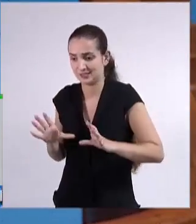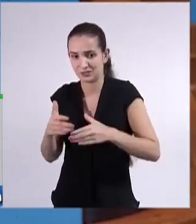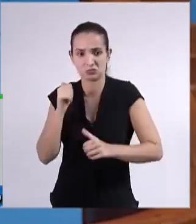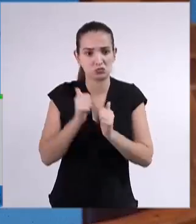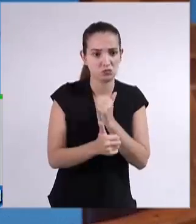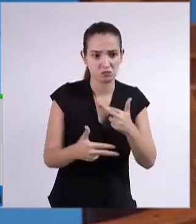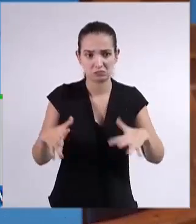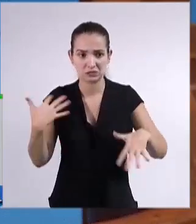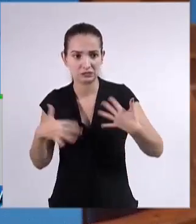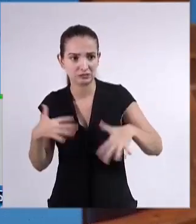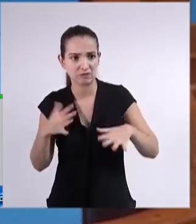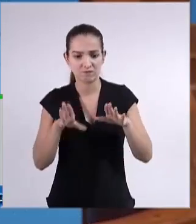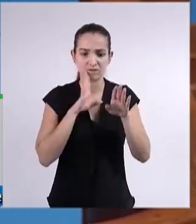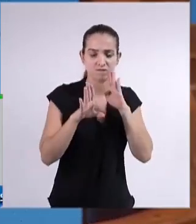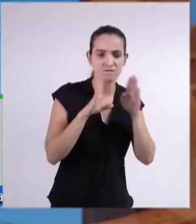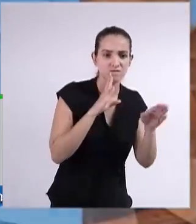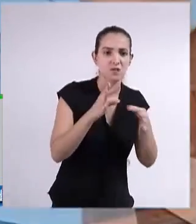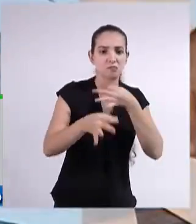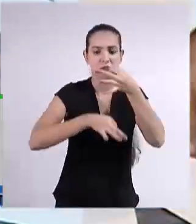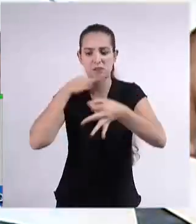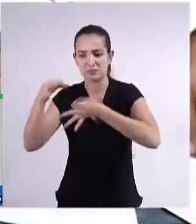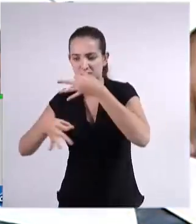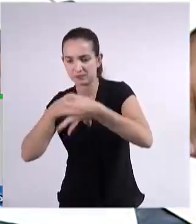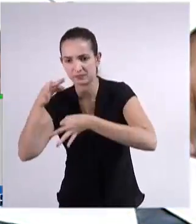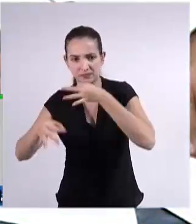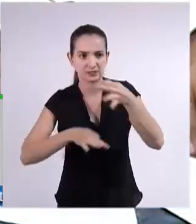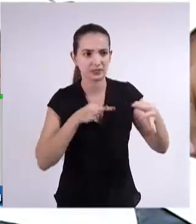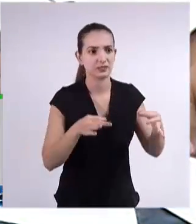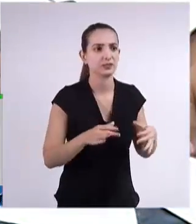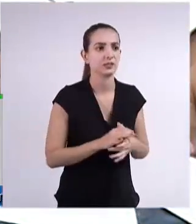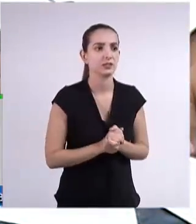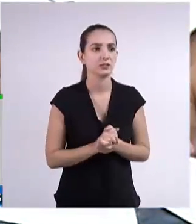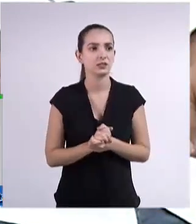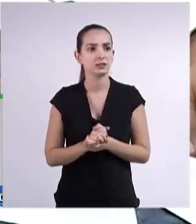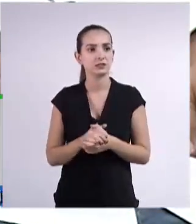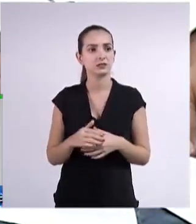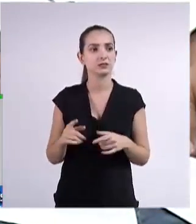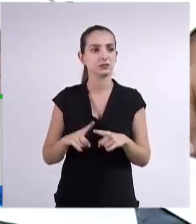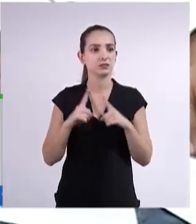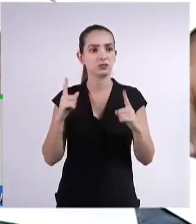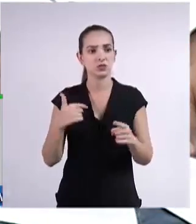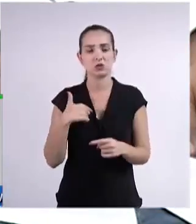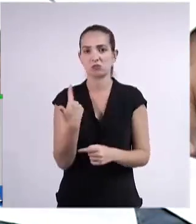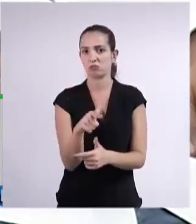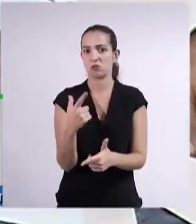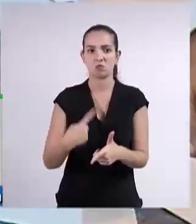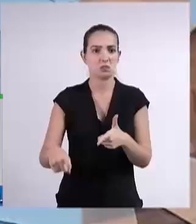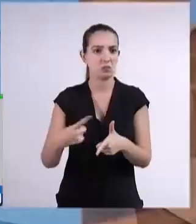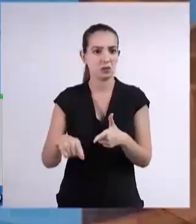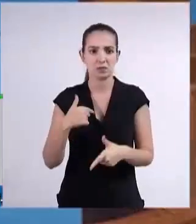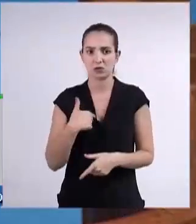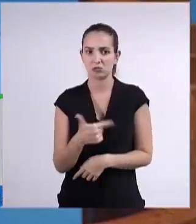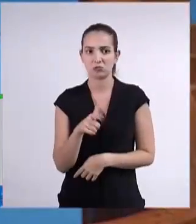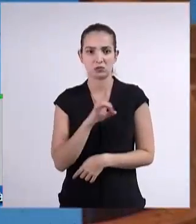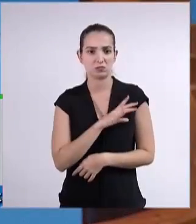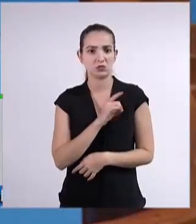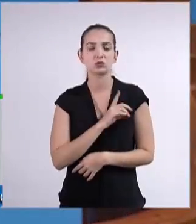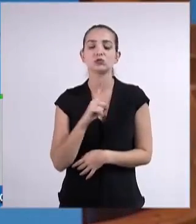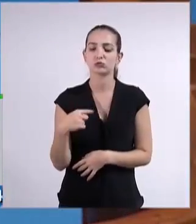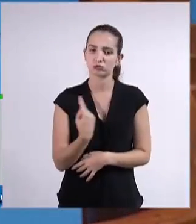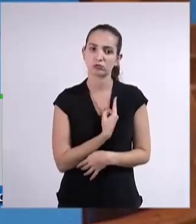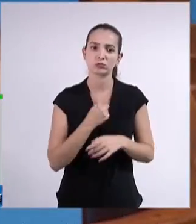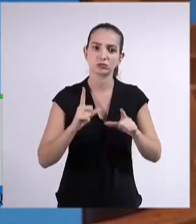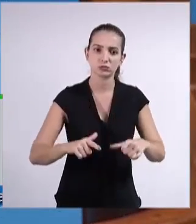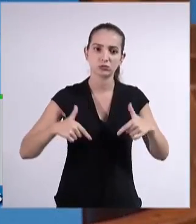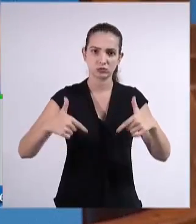correndo e manda no Facebook, vai bater nele lá, que é para ele acalmar. Mas como eu não tenho rabo preso, a gente vai ir atrás